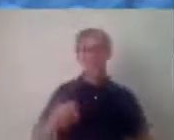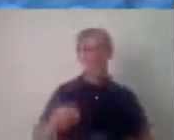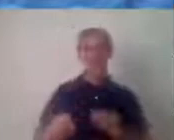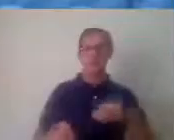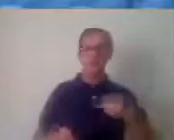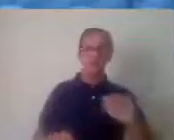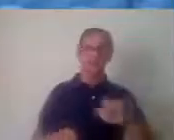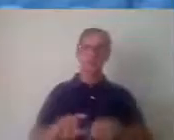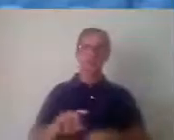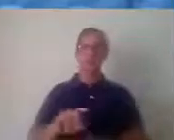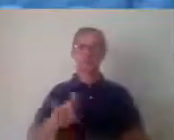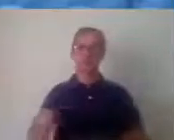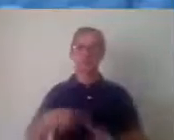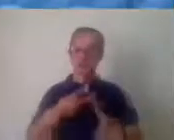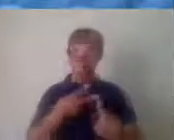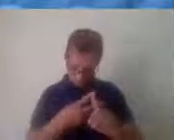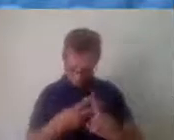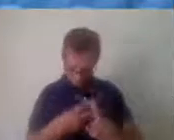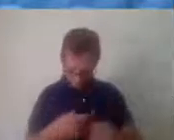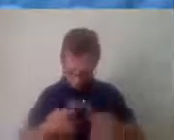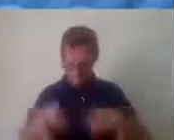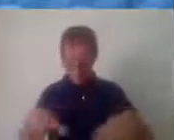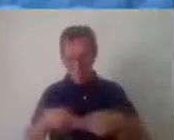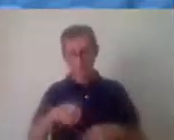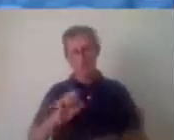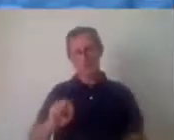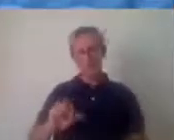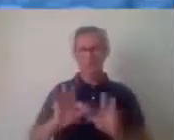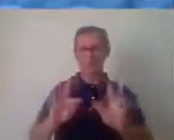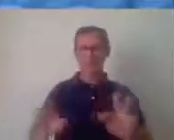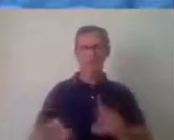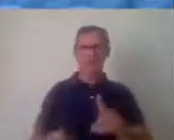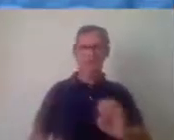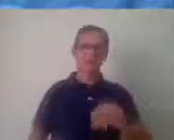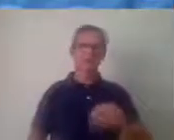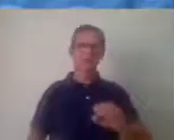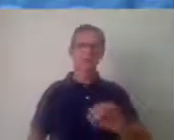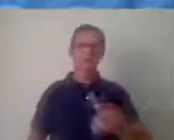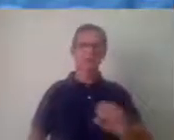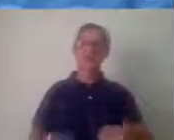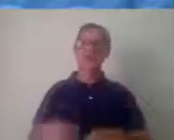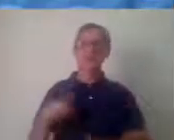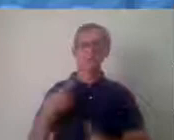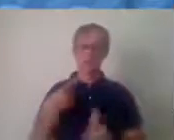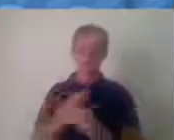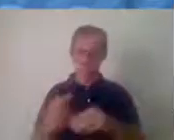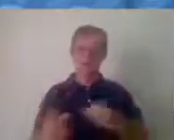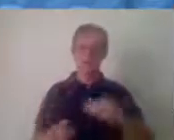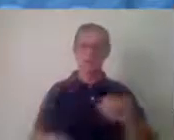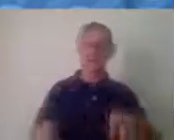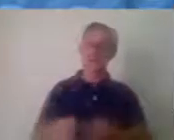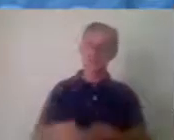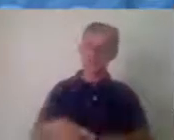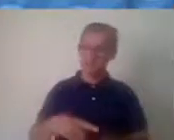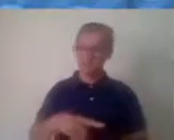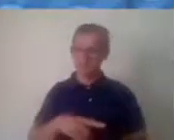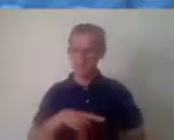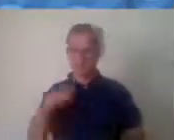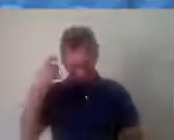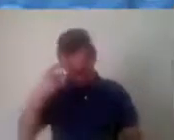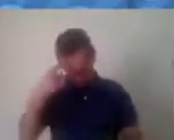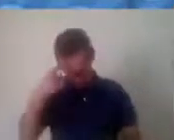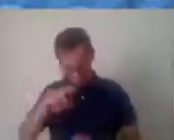É a integral dupla sobre a região S da função densidade. Beleza, achei a massa. Mas a gente não está pensando